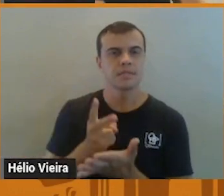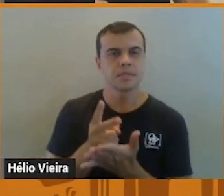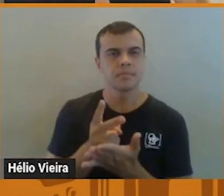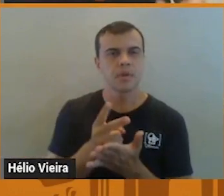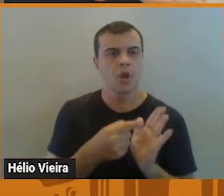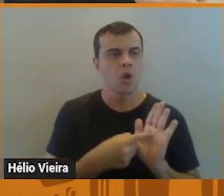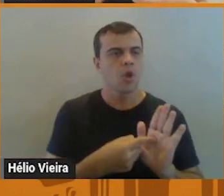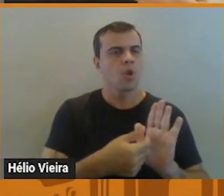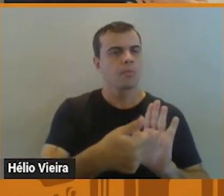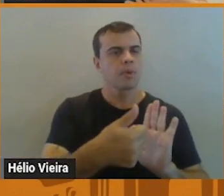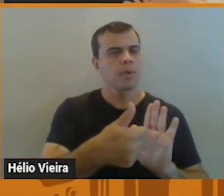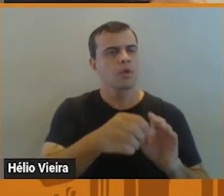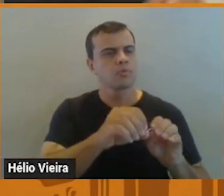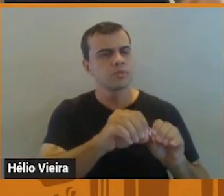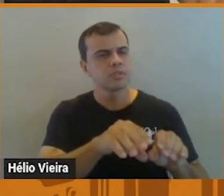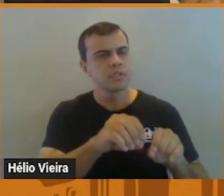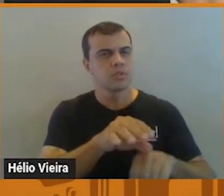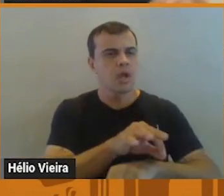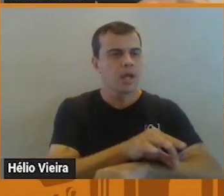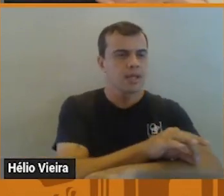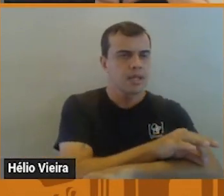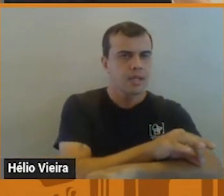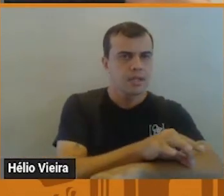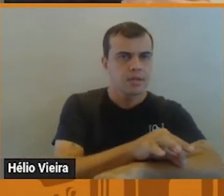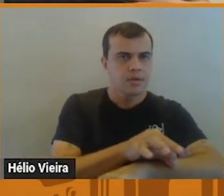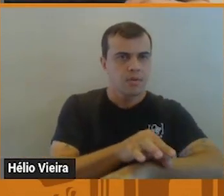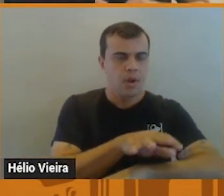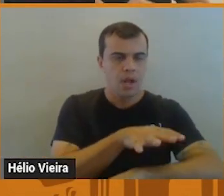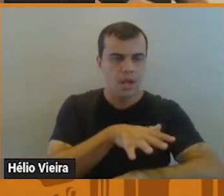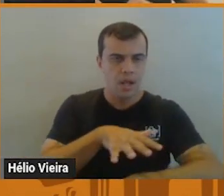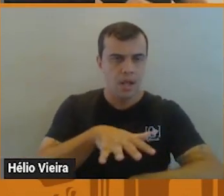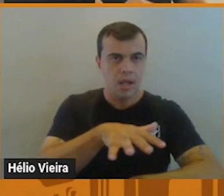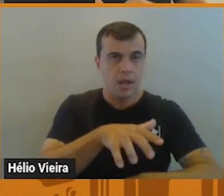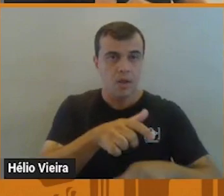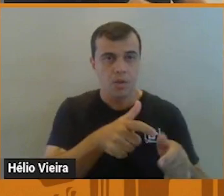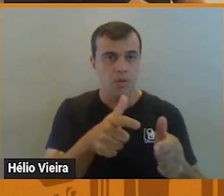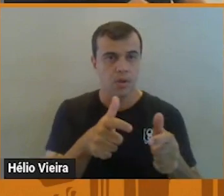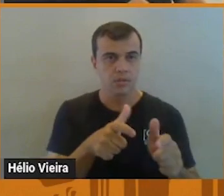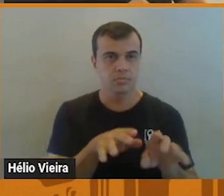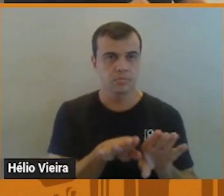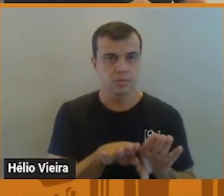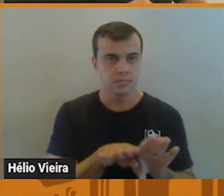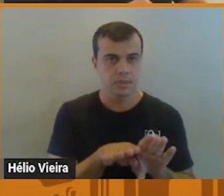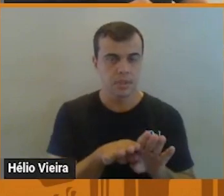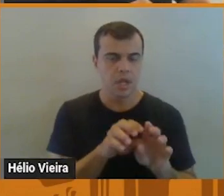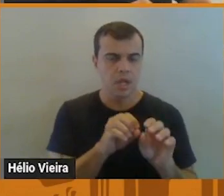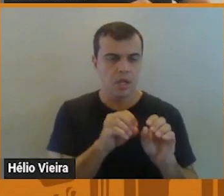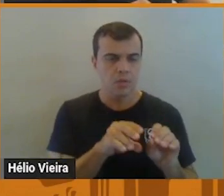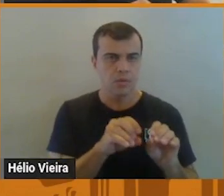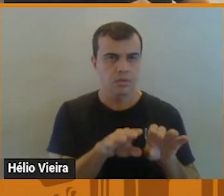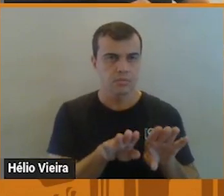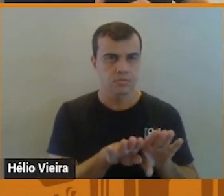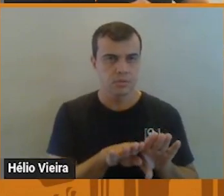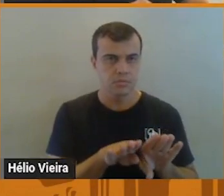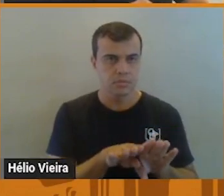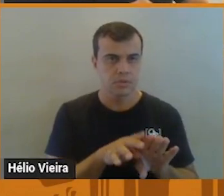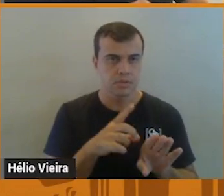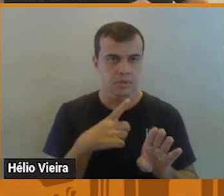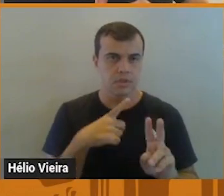vanguardas no ensino, na arquitetura, na sua composição, na sua organização, e a educação